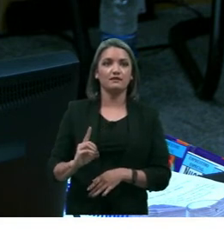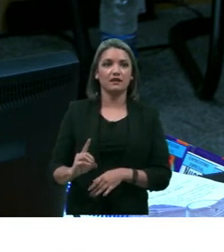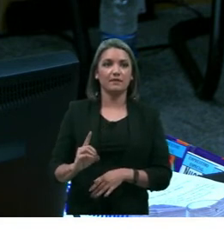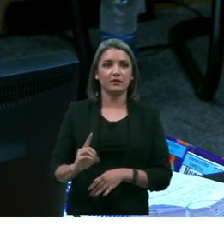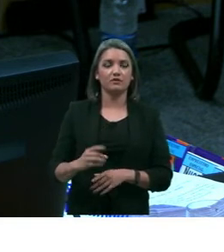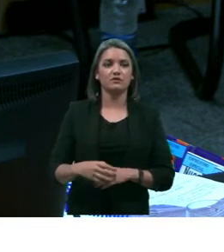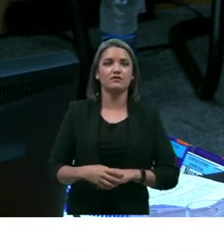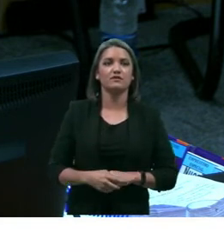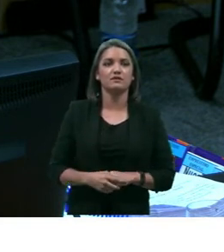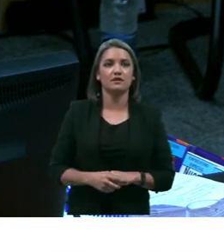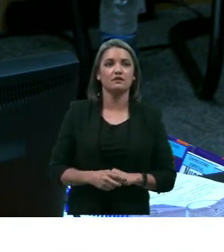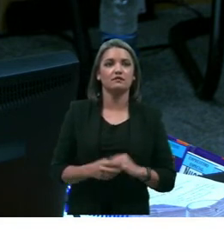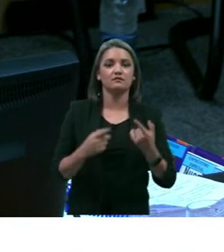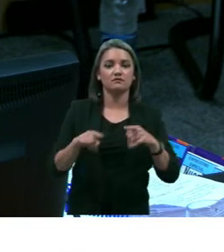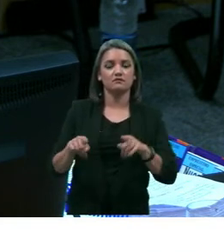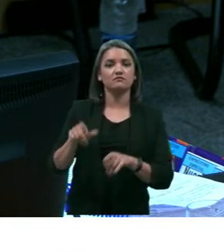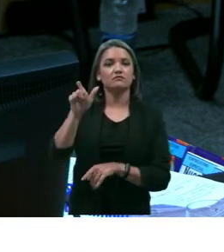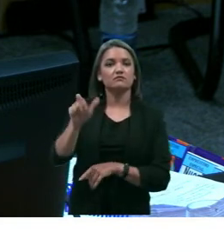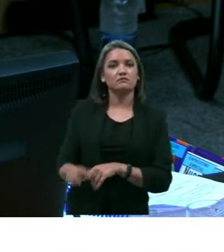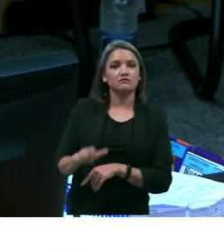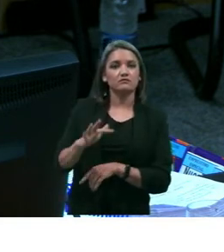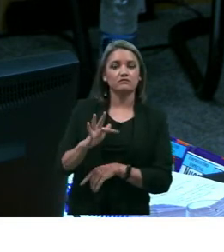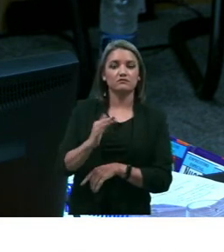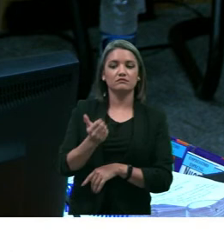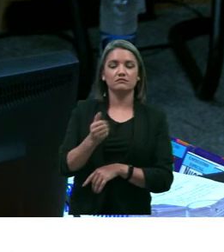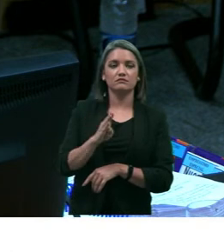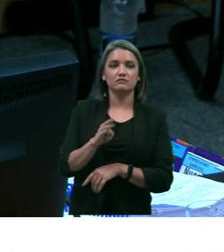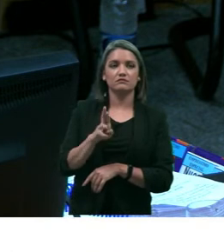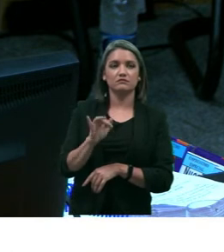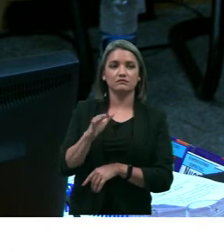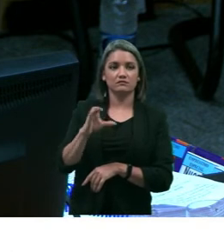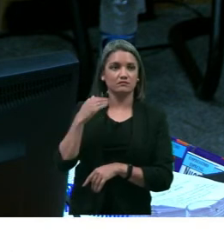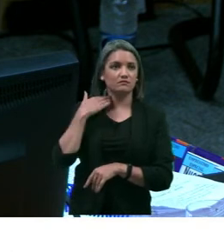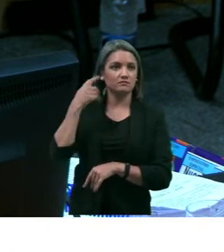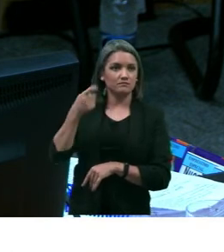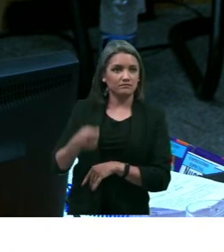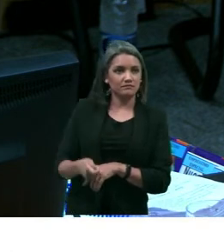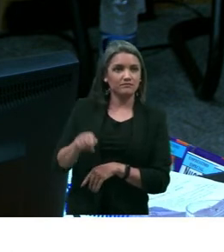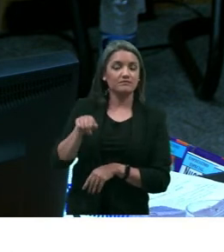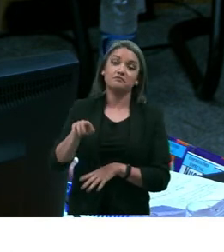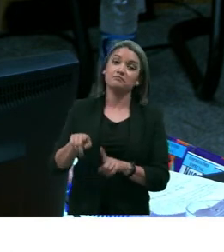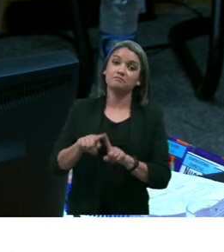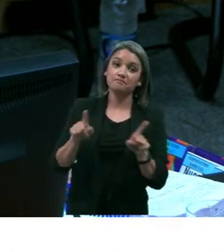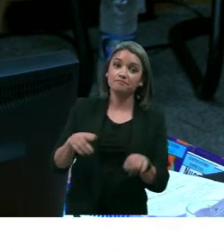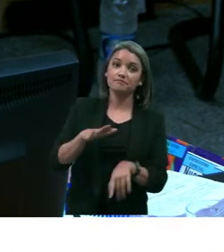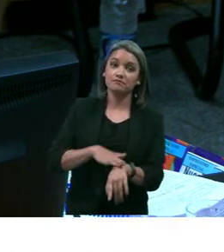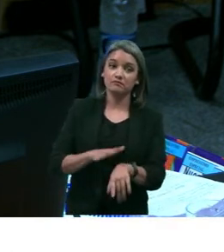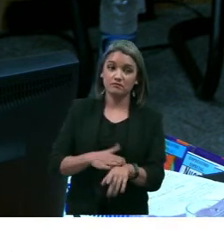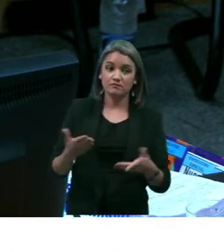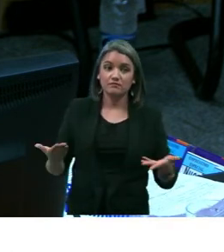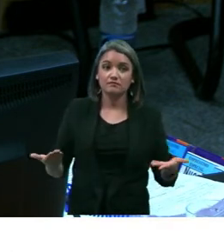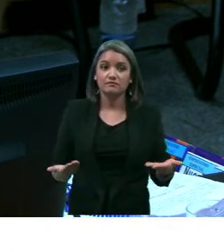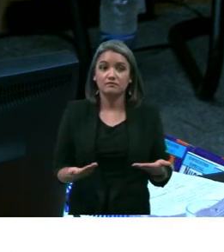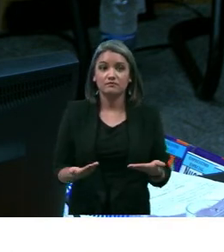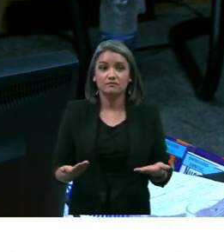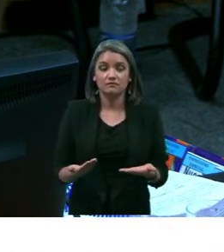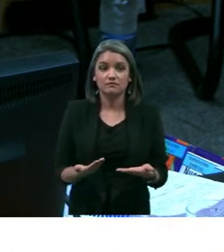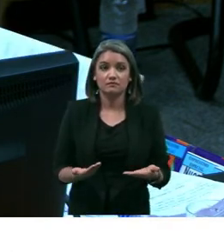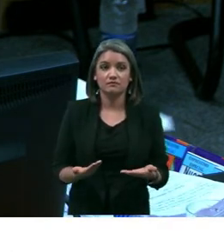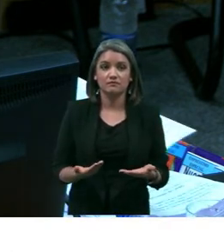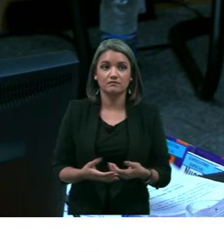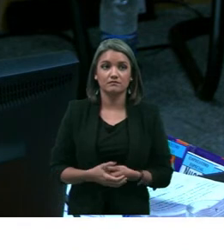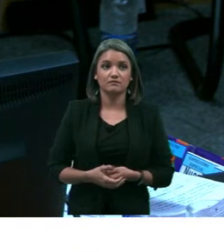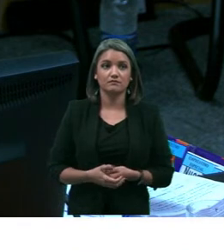contra o magistrado Fabrício Vasconcelos Maza, porém, nesse momento, como disse, sem